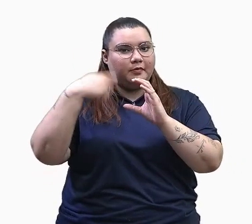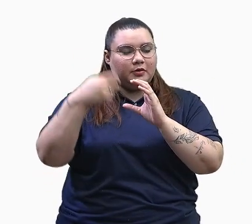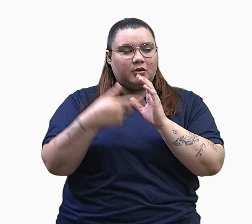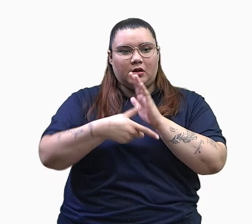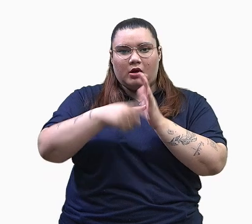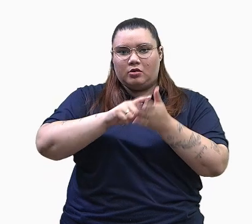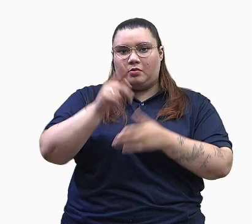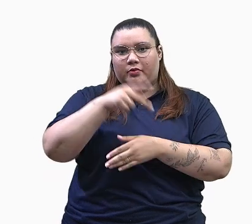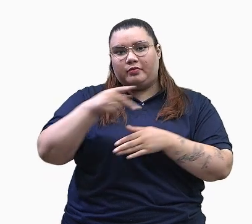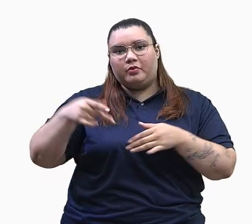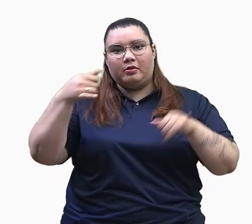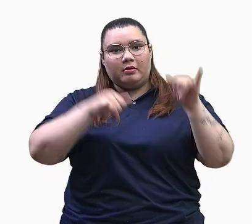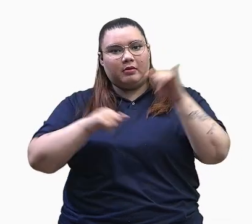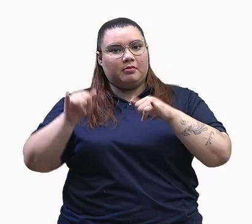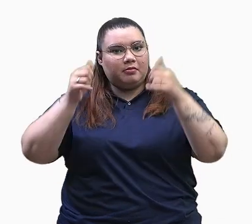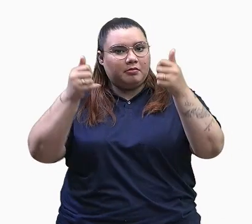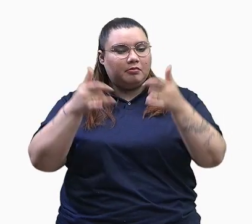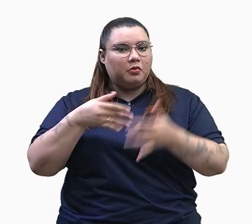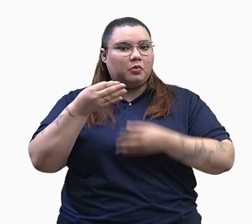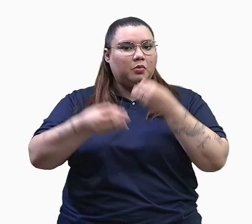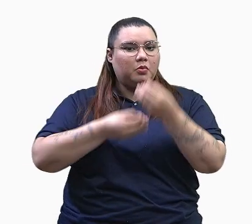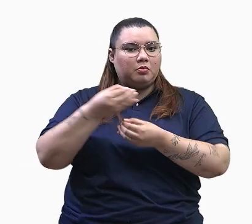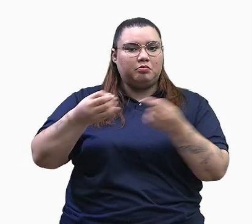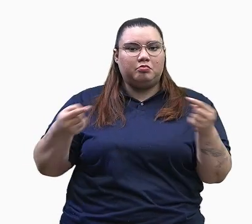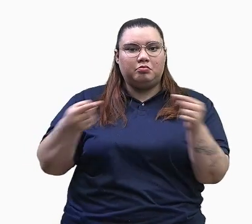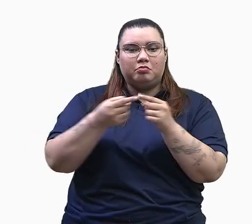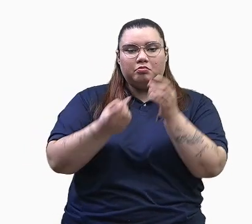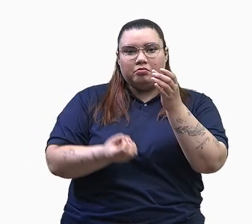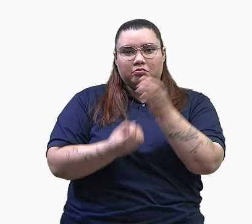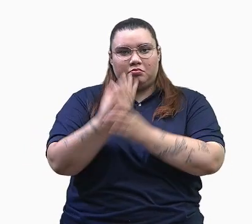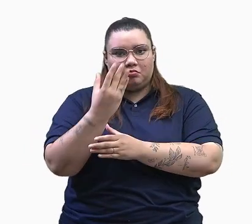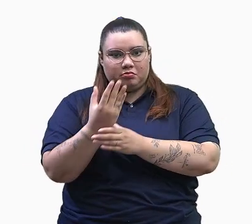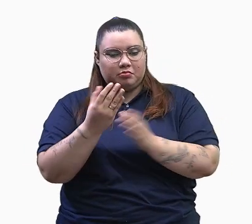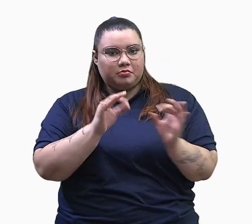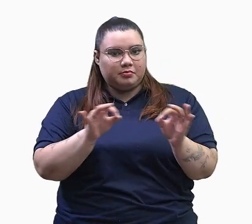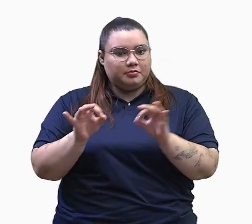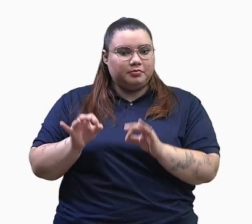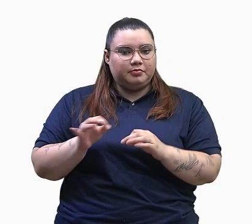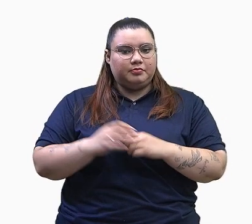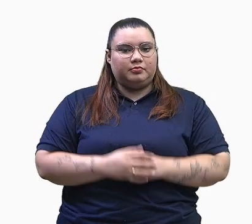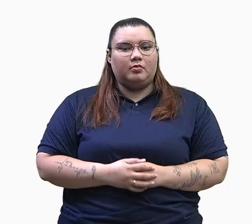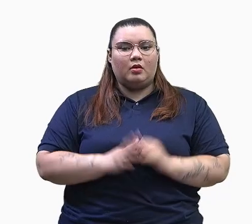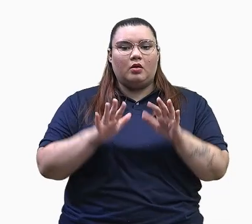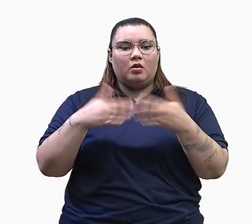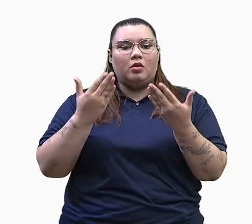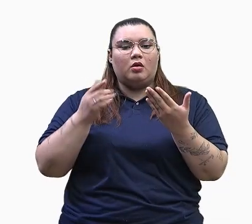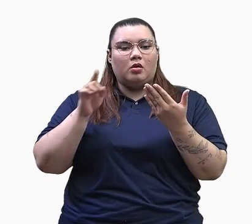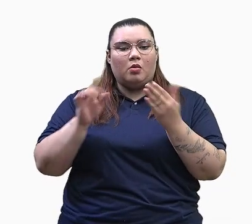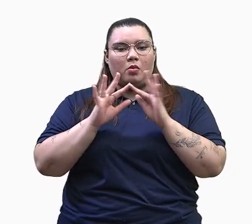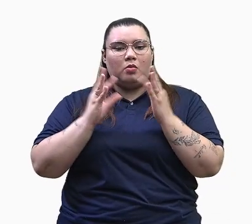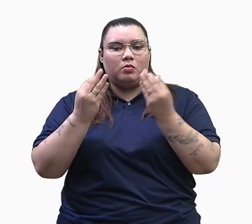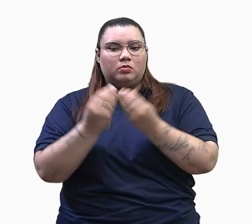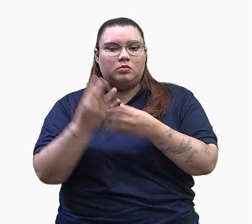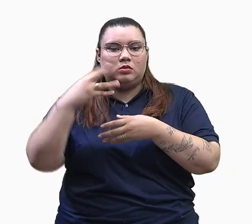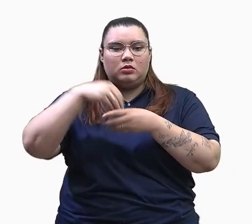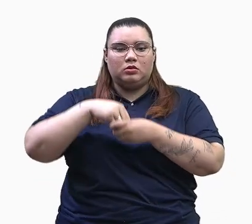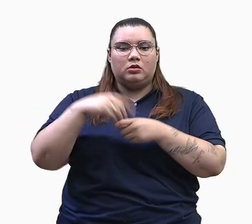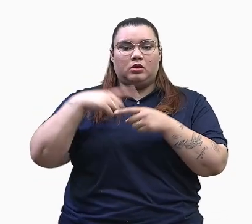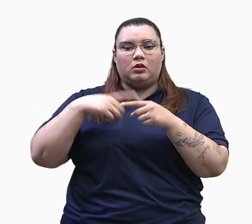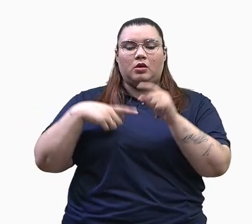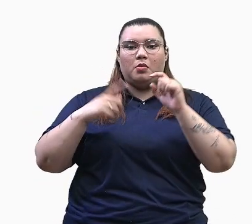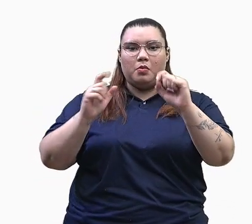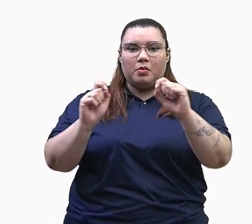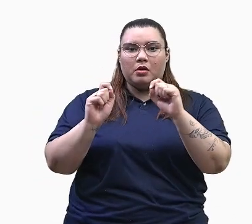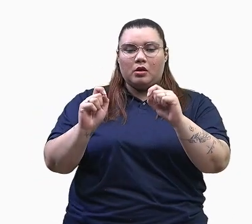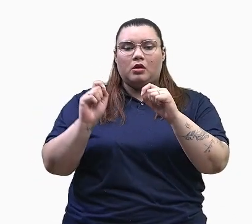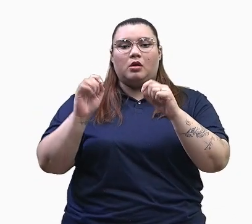Química, né, mostrando ali como é que vai se dar essa formação, como é que vai ocorrer. Sua composição é basicamente formada por